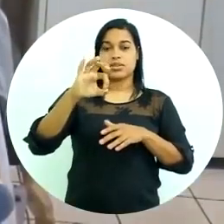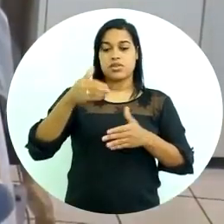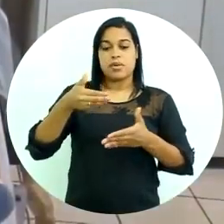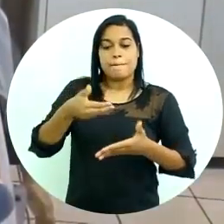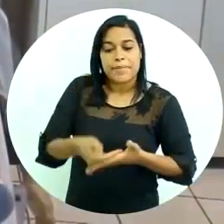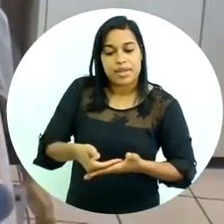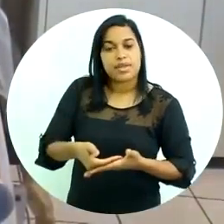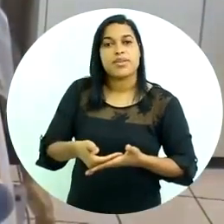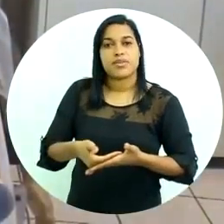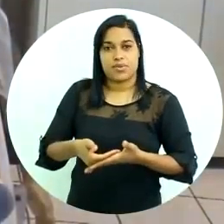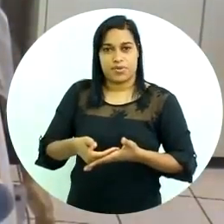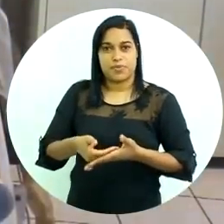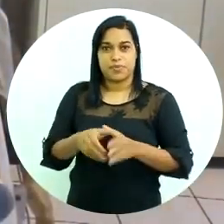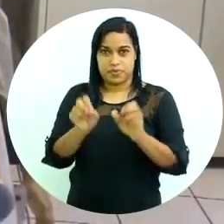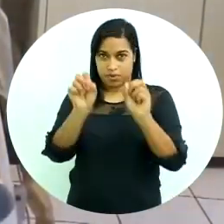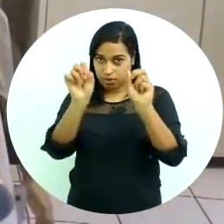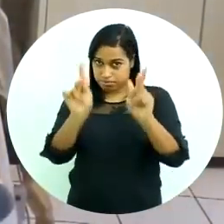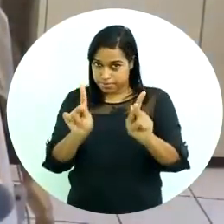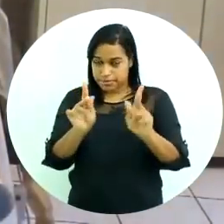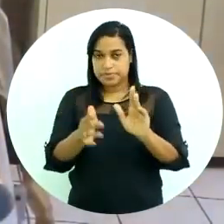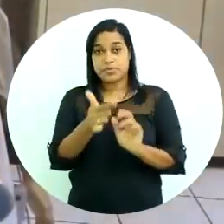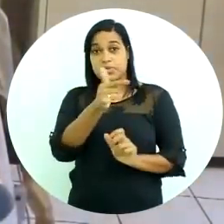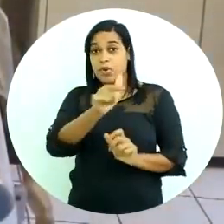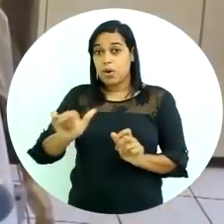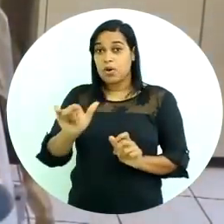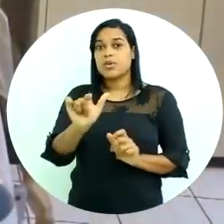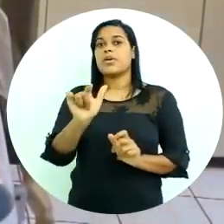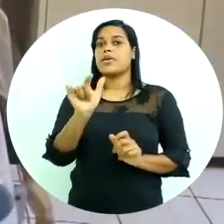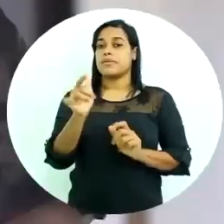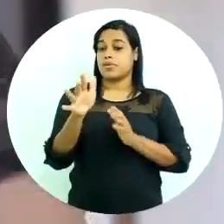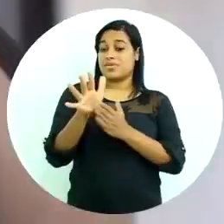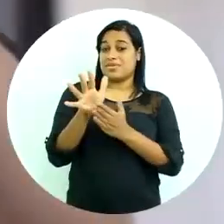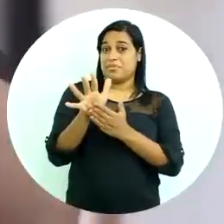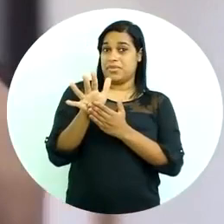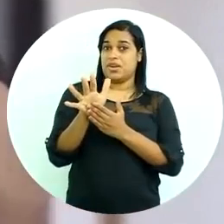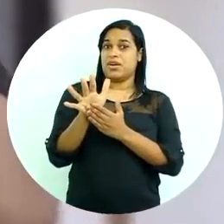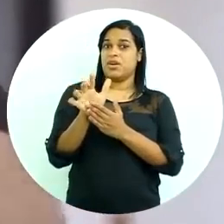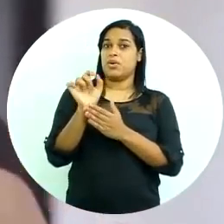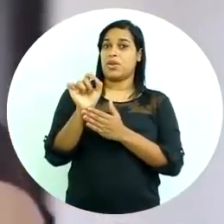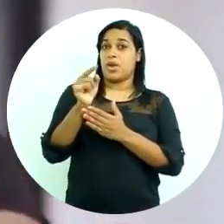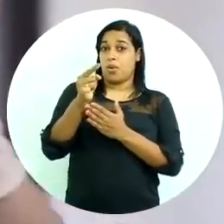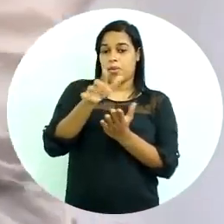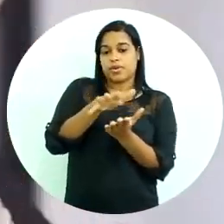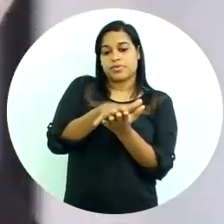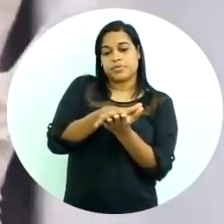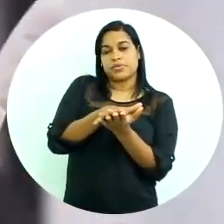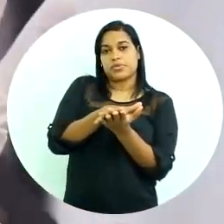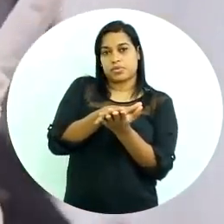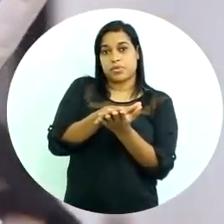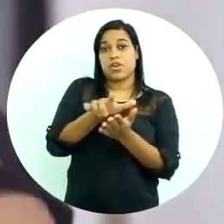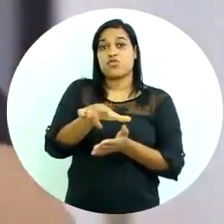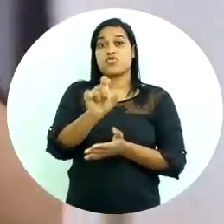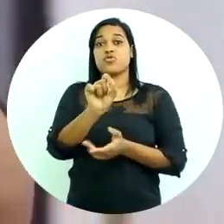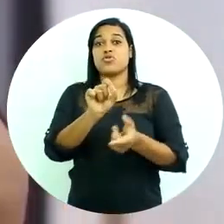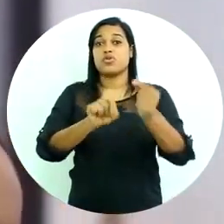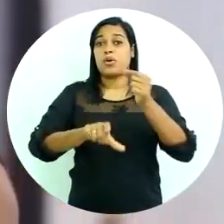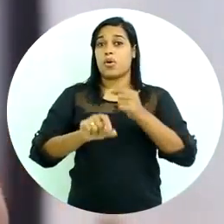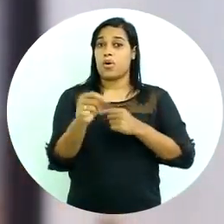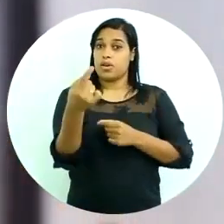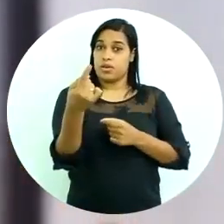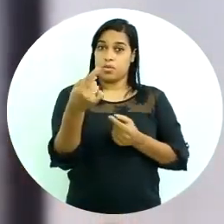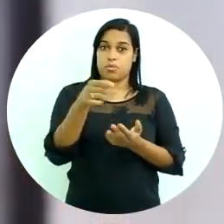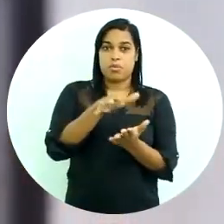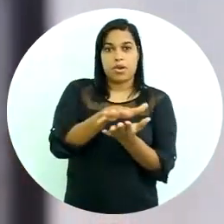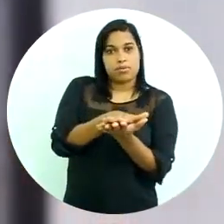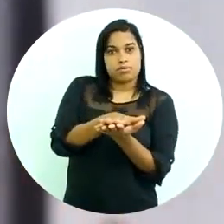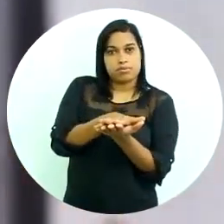vítima. Outra questão, tá? A nossa mão, uma sobre a outra, a gente escolhe uma mão de base e vai aqui,